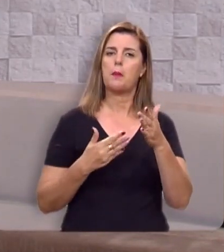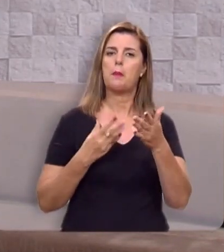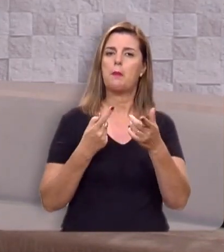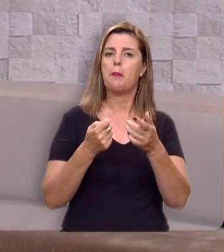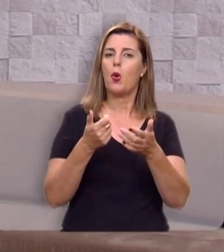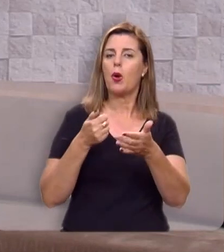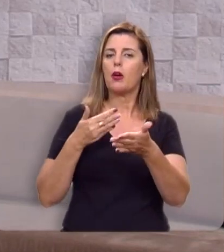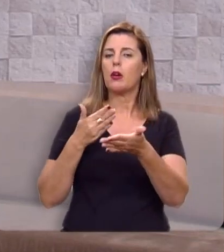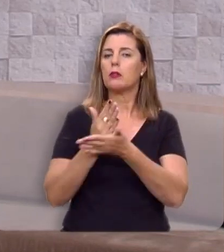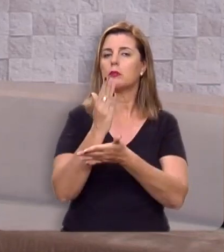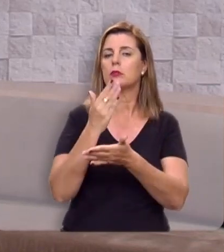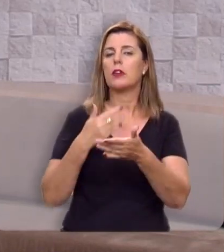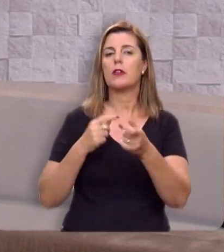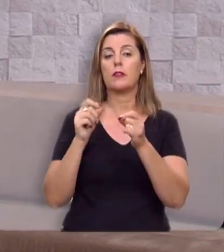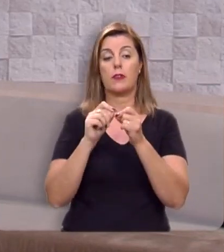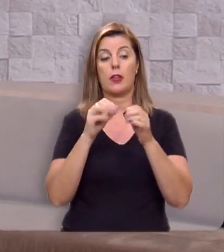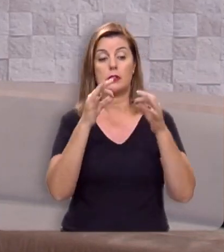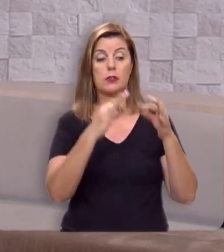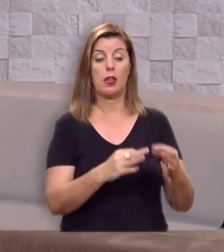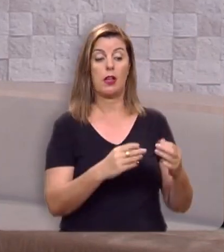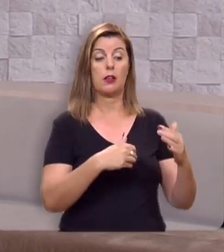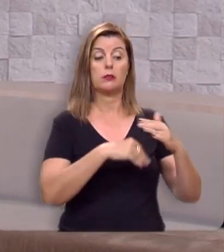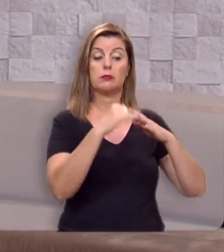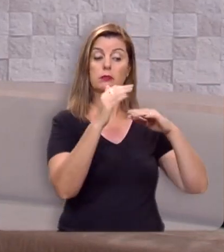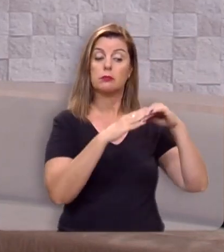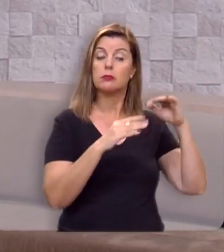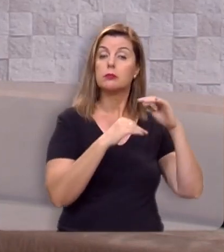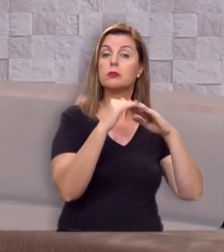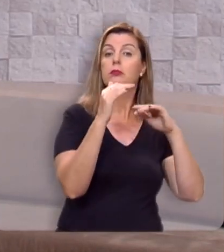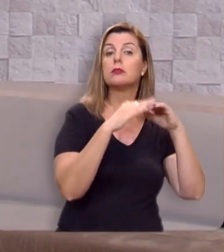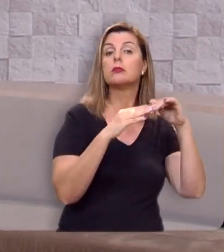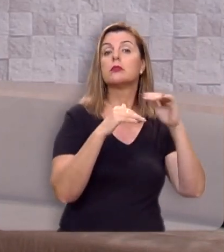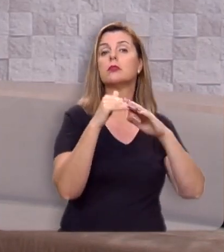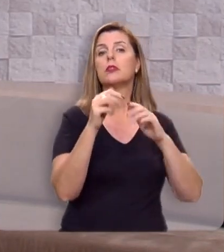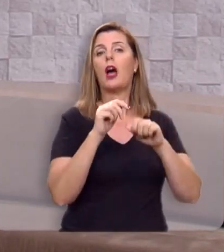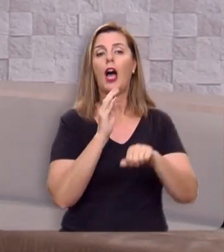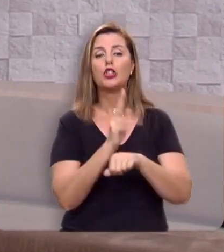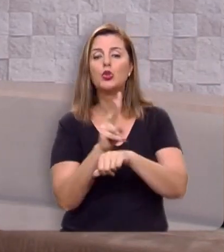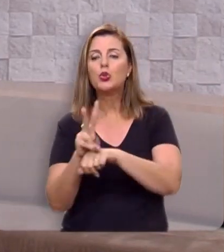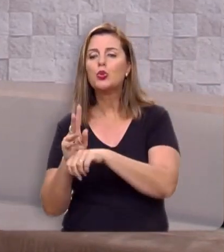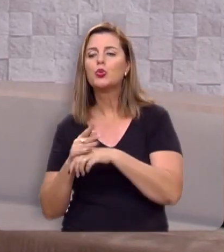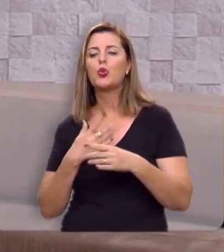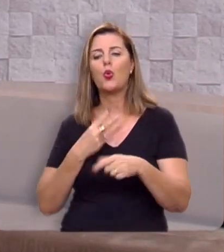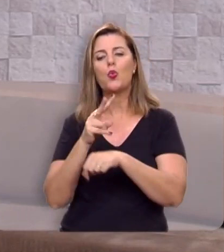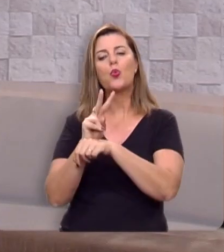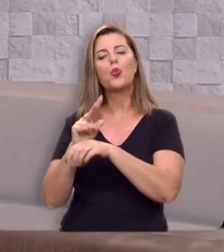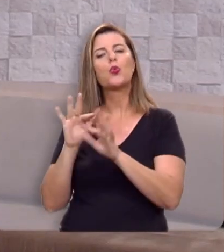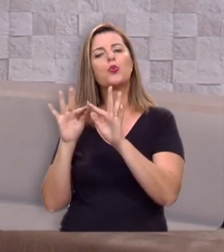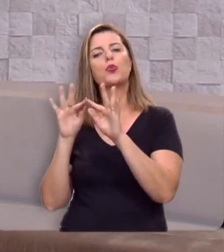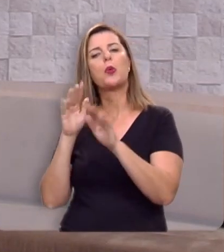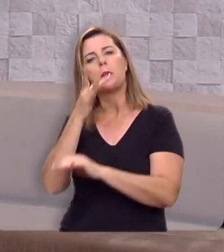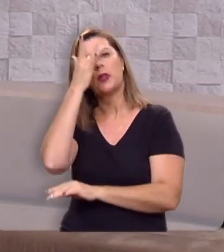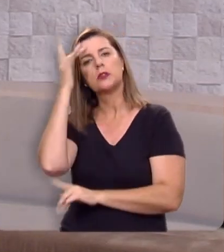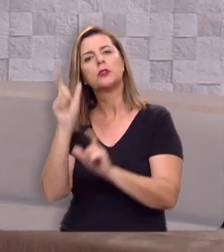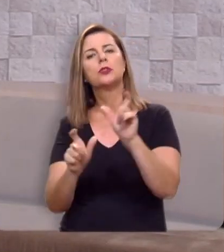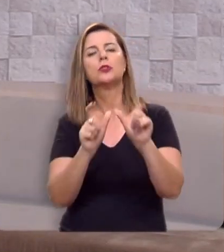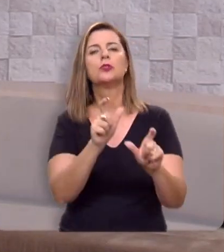Mas quem construiu com materiais nobres, pedras preciosas, ouro e prata, esse vai receber galardão, diz a